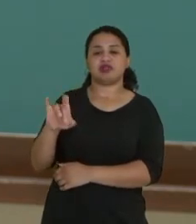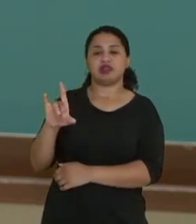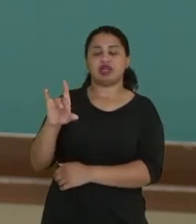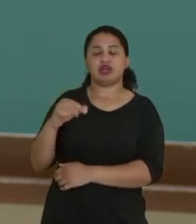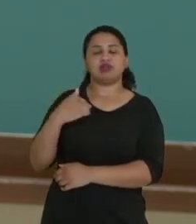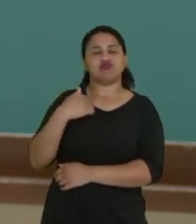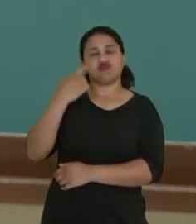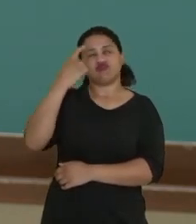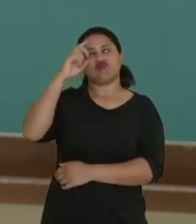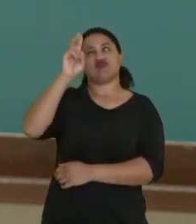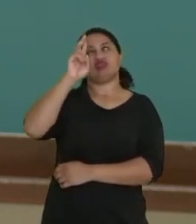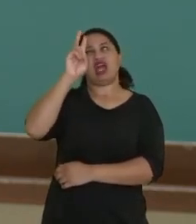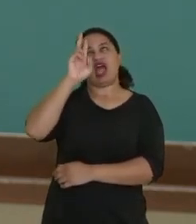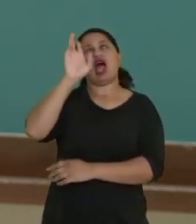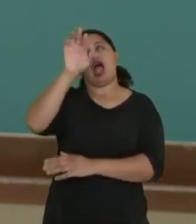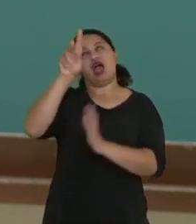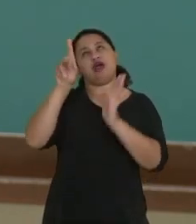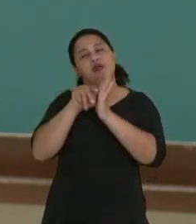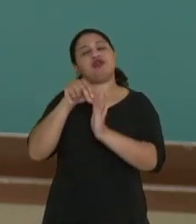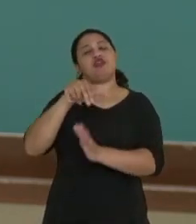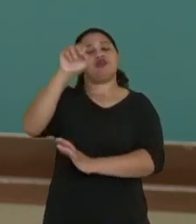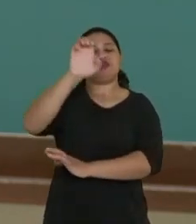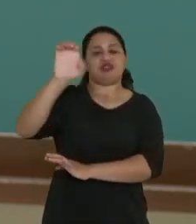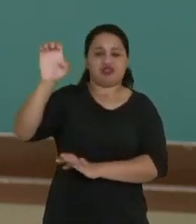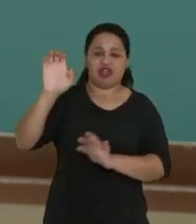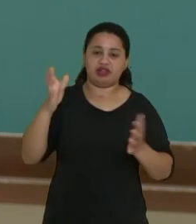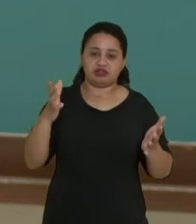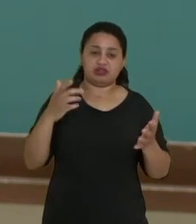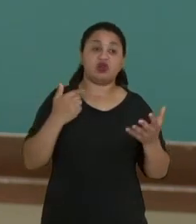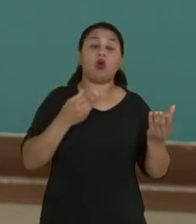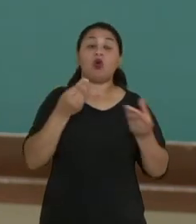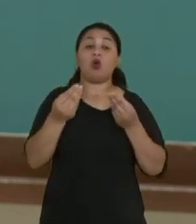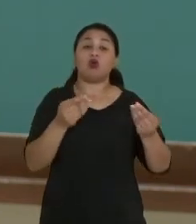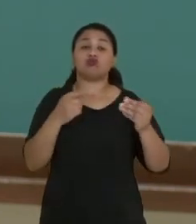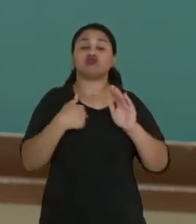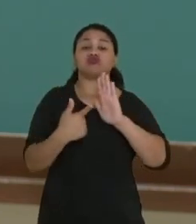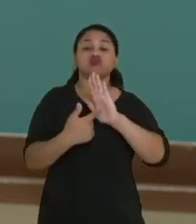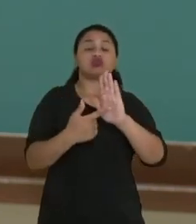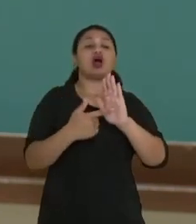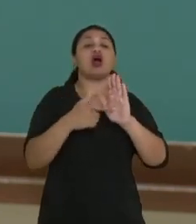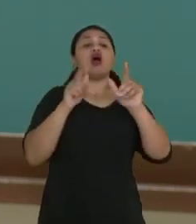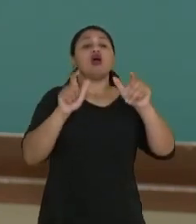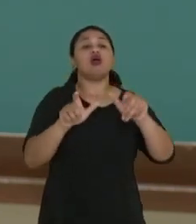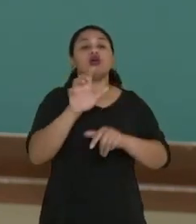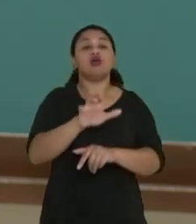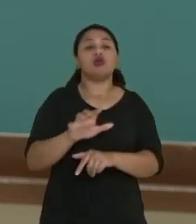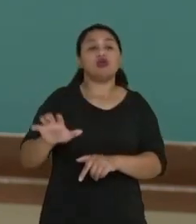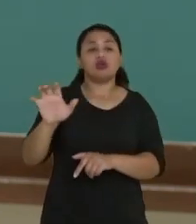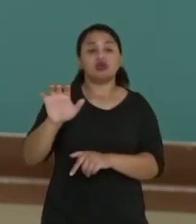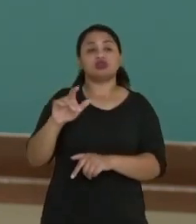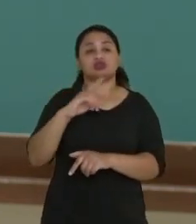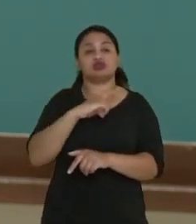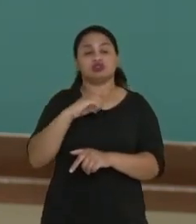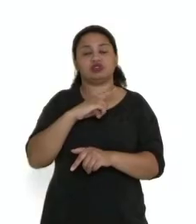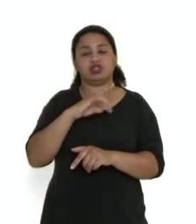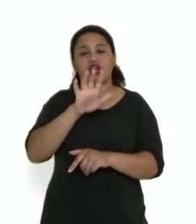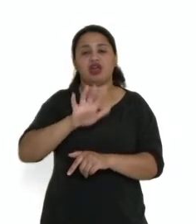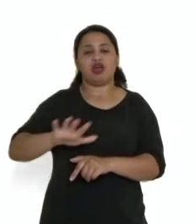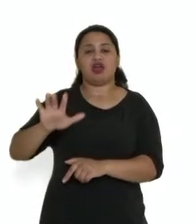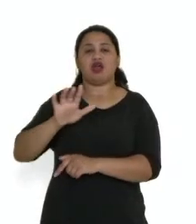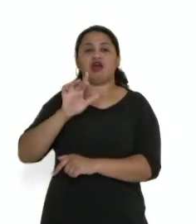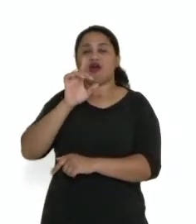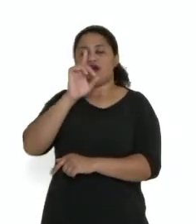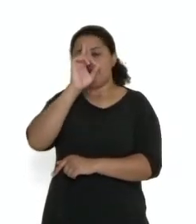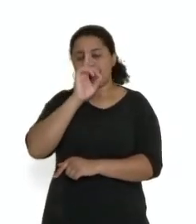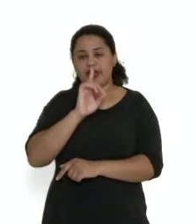faz referência com a região Nordeste. Como ele se apresenta e em que partes do Nordeste ele se apresenta? Então, toda essa porção aqui